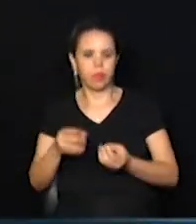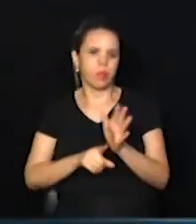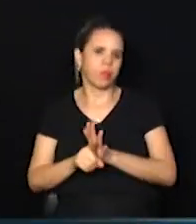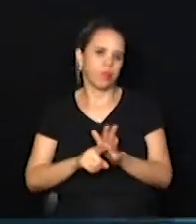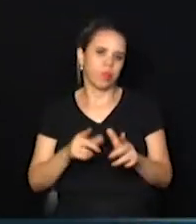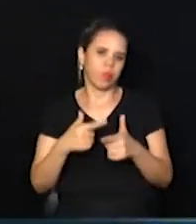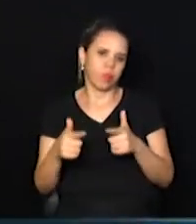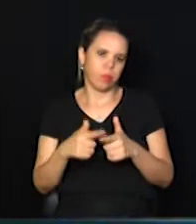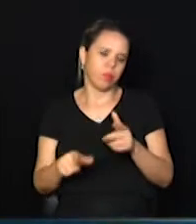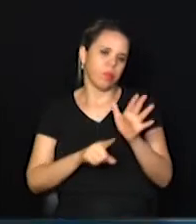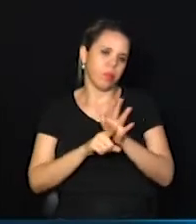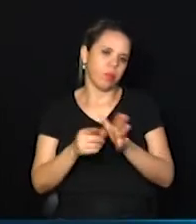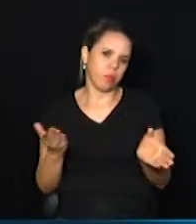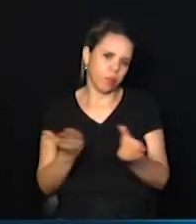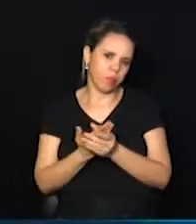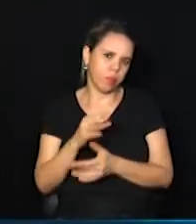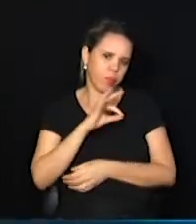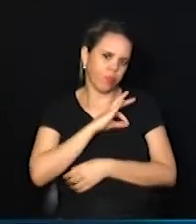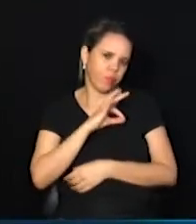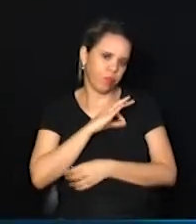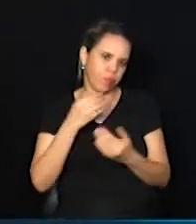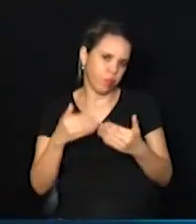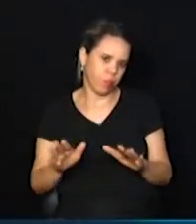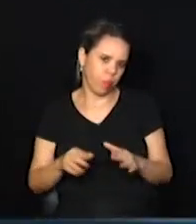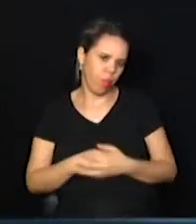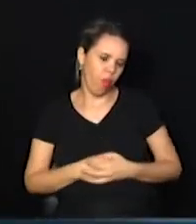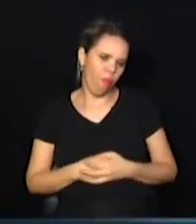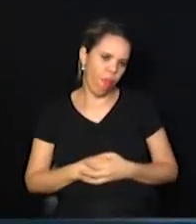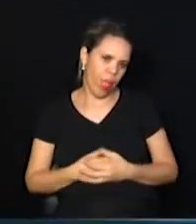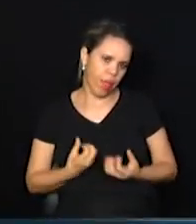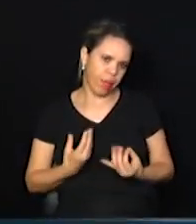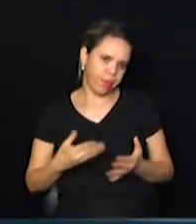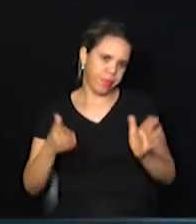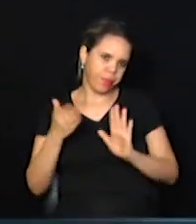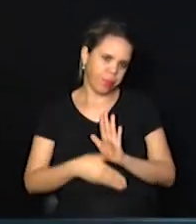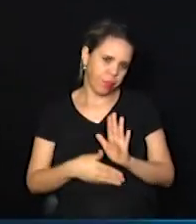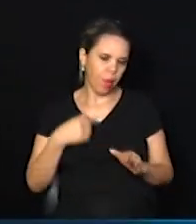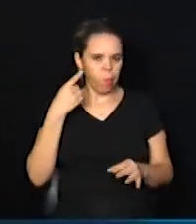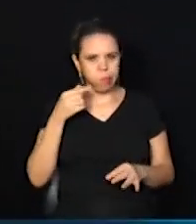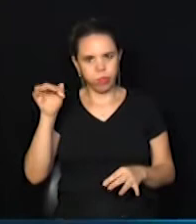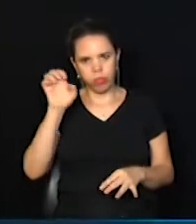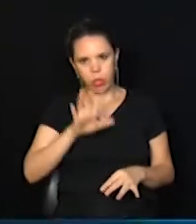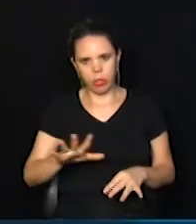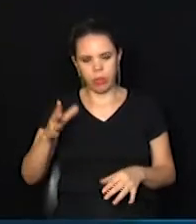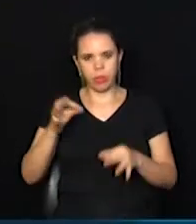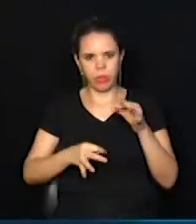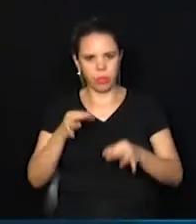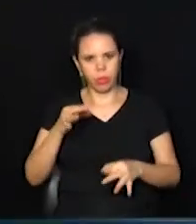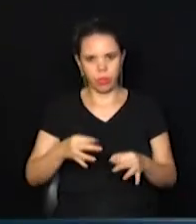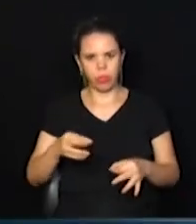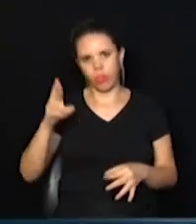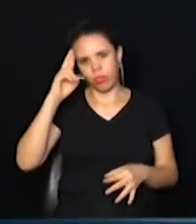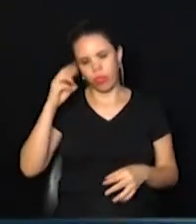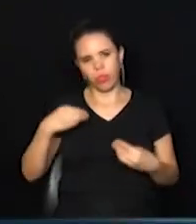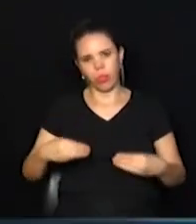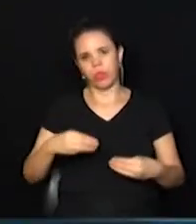desse inquérito policial reaberto. A informação prestada pelo Procurador-Geral de Justiça, chefe do Ministério